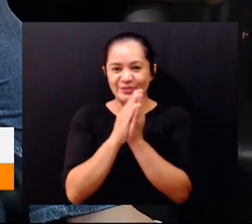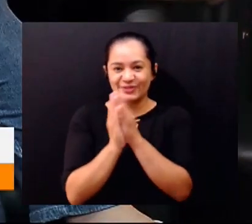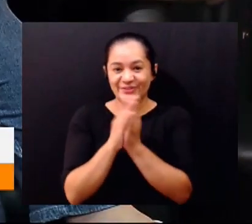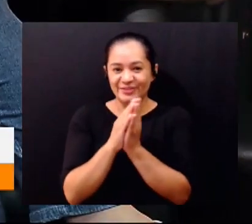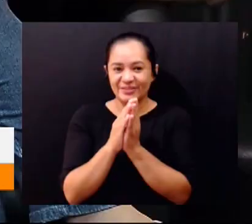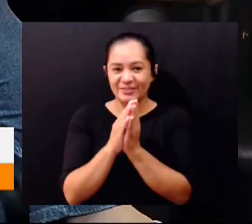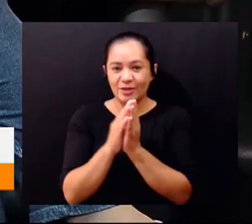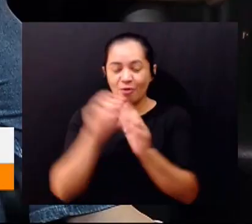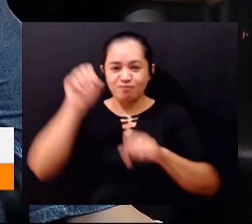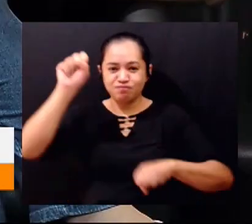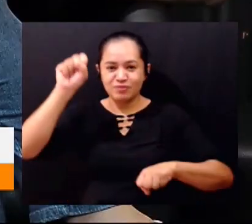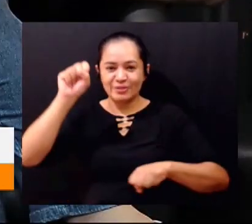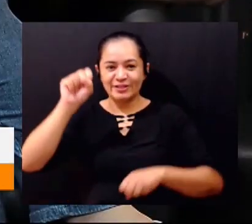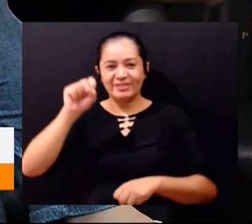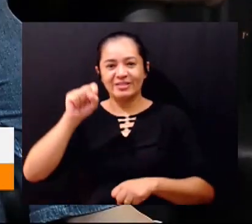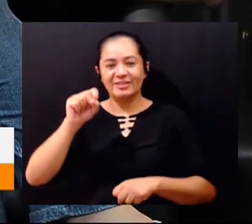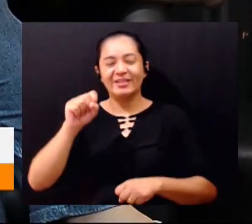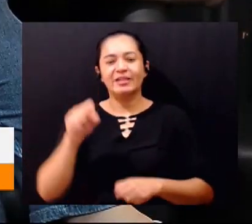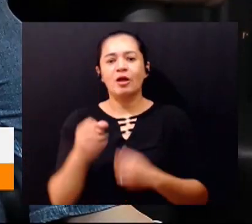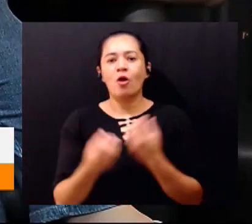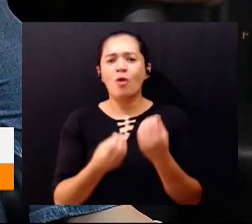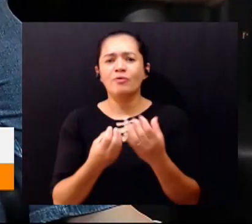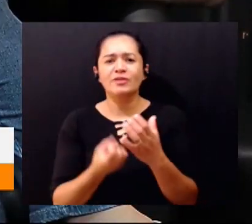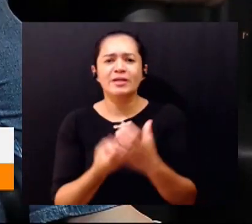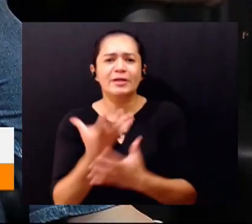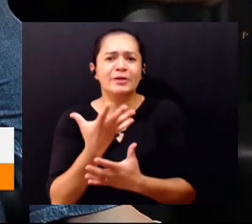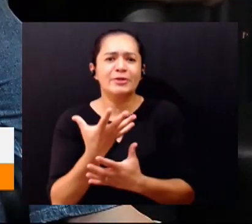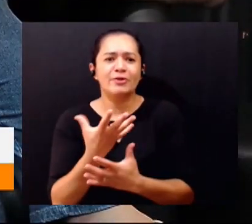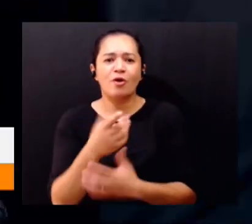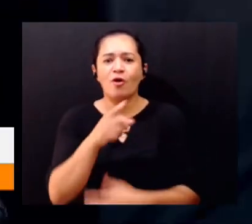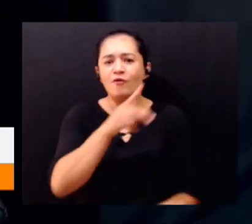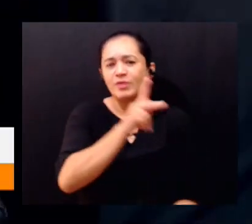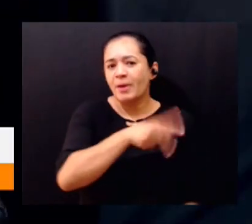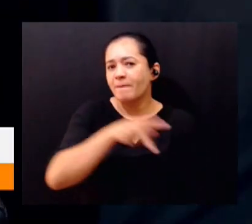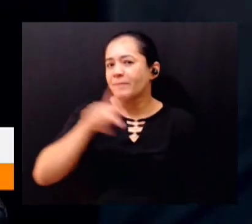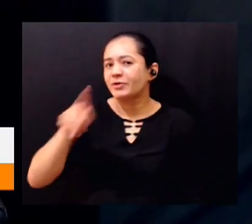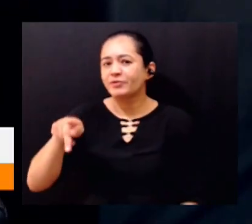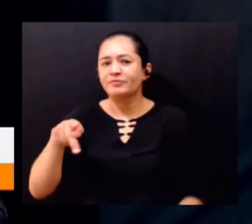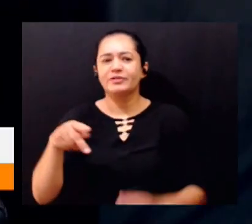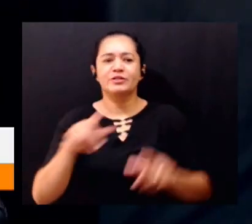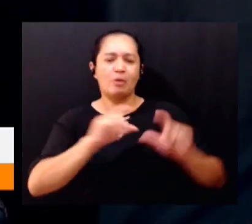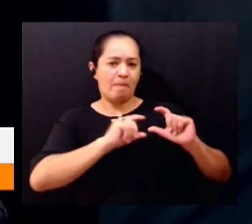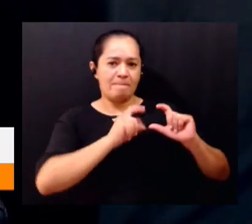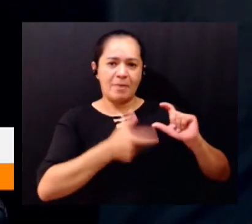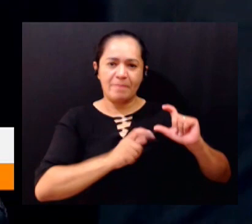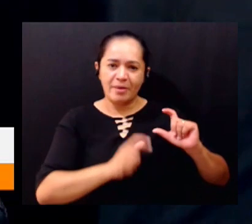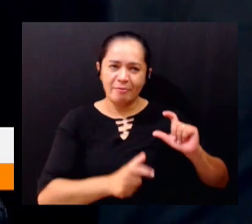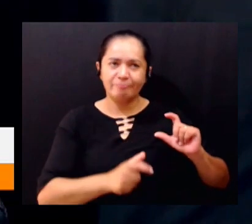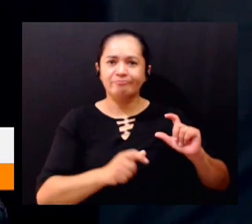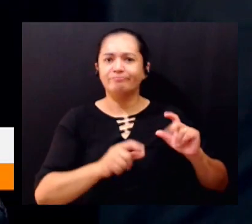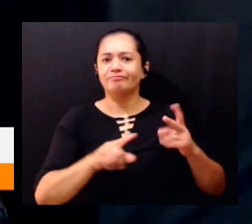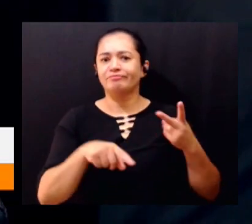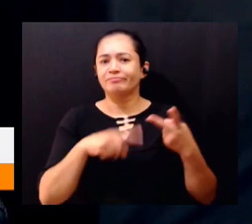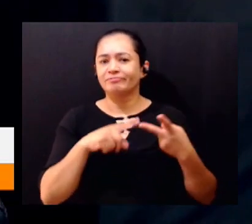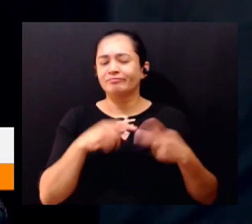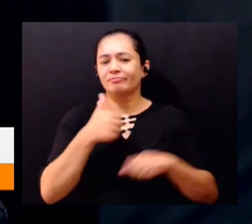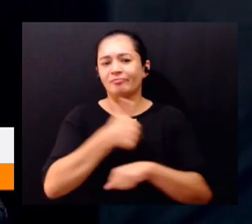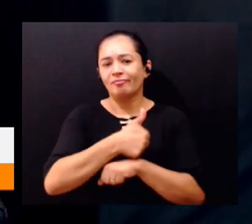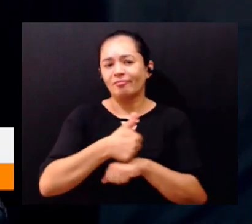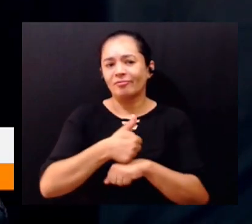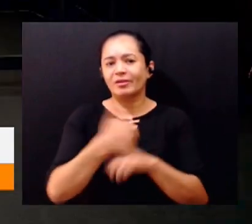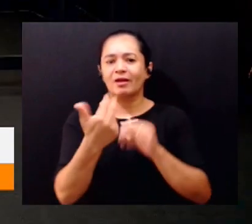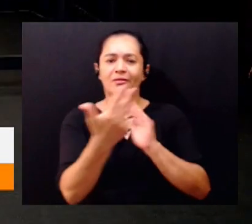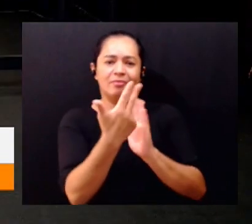em criar um personagem assim? Porque vamos lá, você é professor, você é quadrinista, né? Faz aí os desenhos, né? História